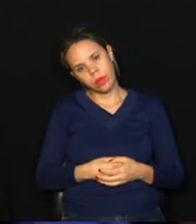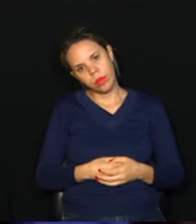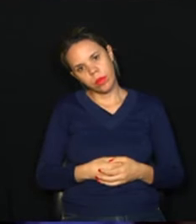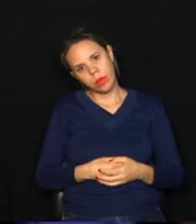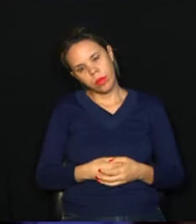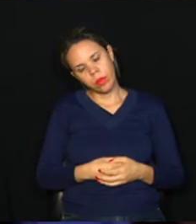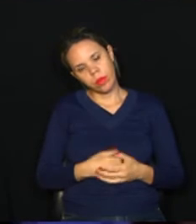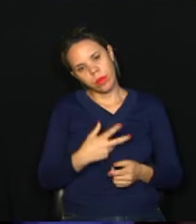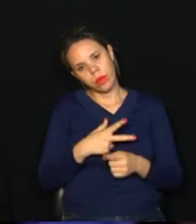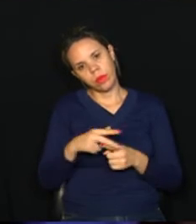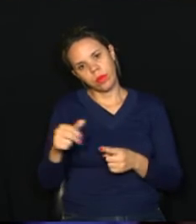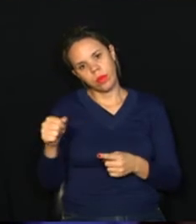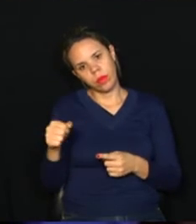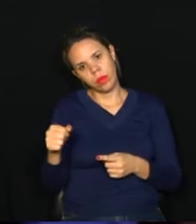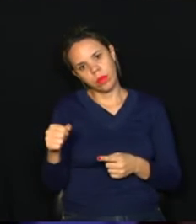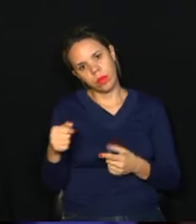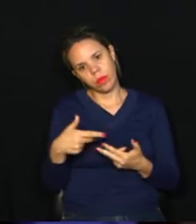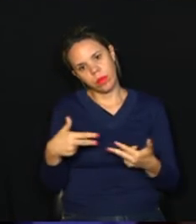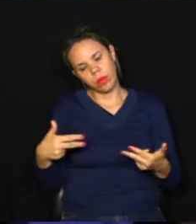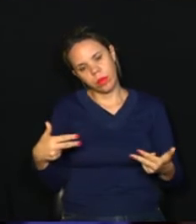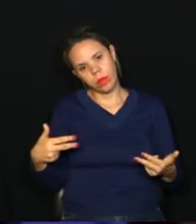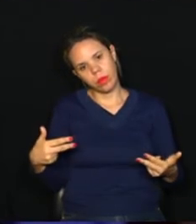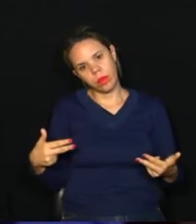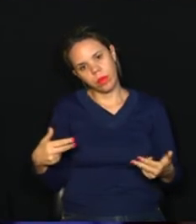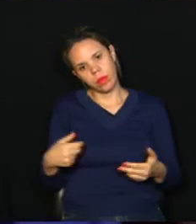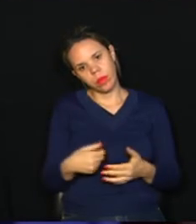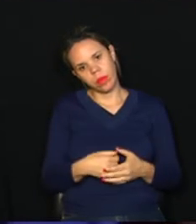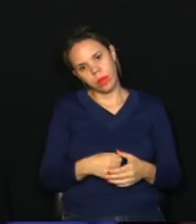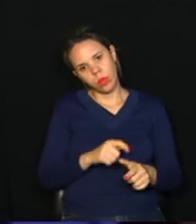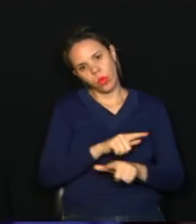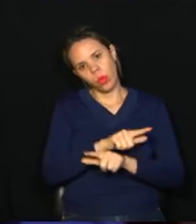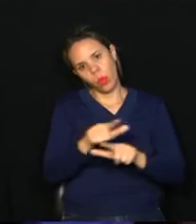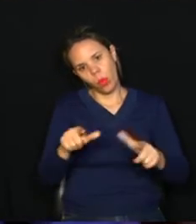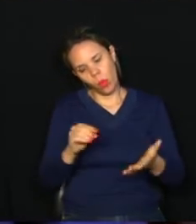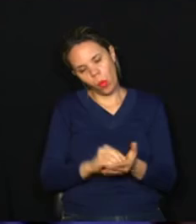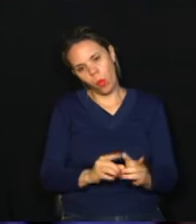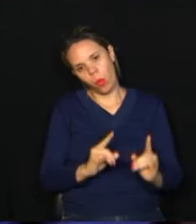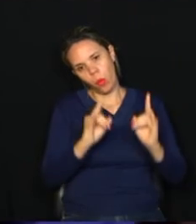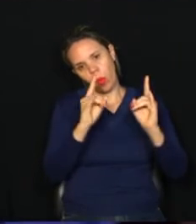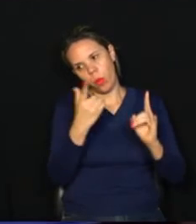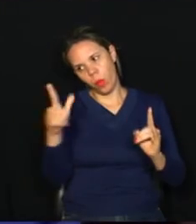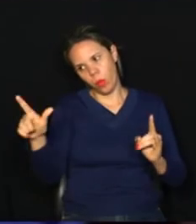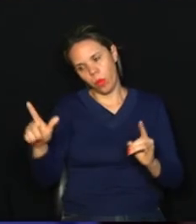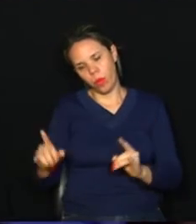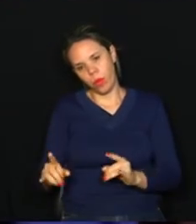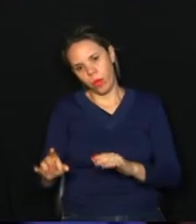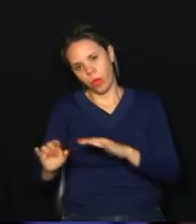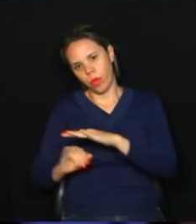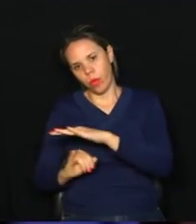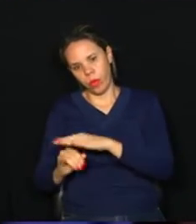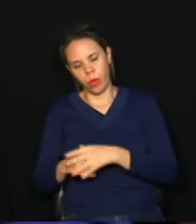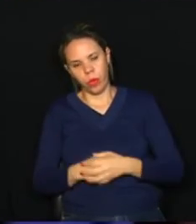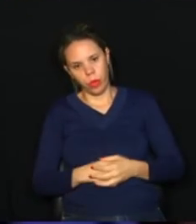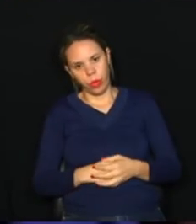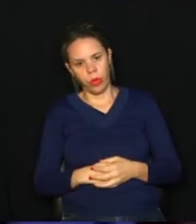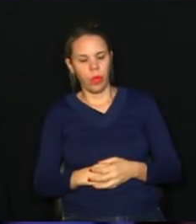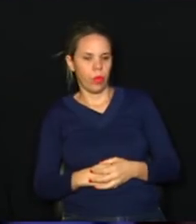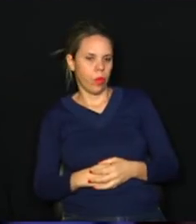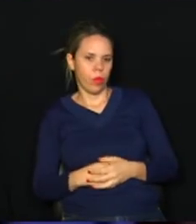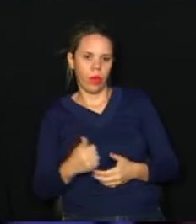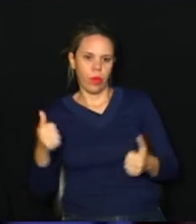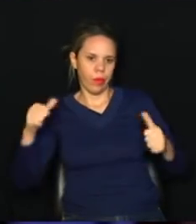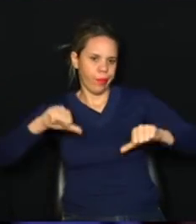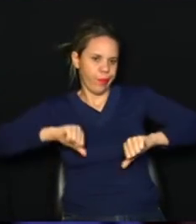inclusive superando coisas de esvaziamento de um prédio para passar para outra instituição. Isso é